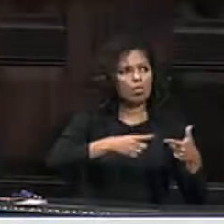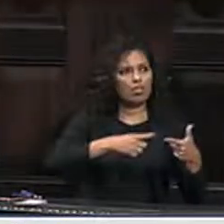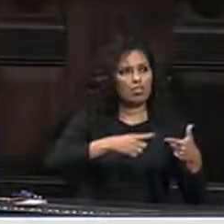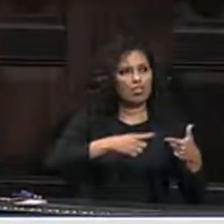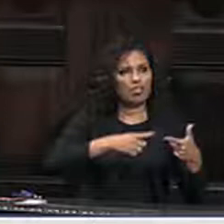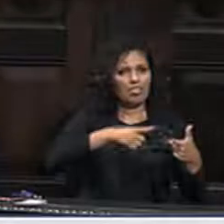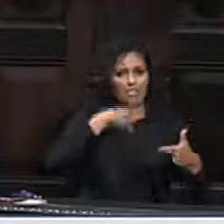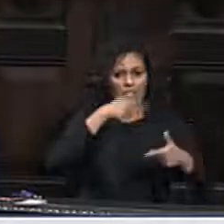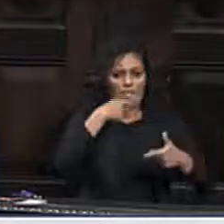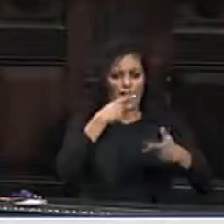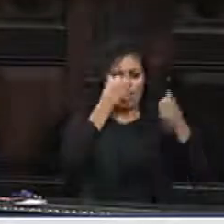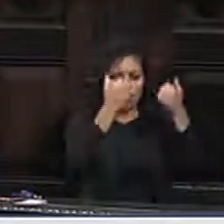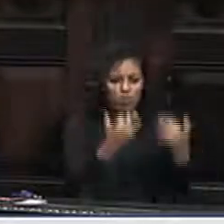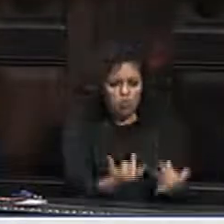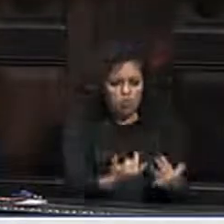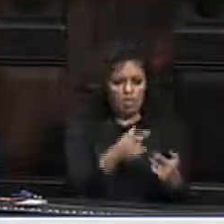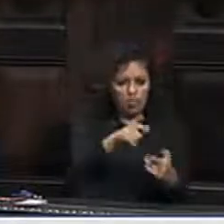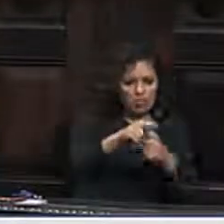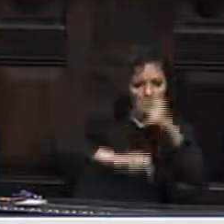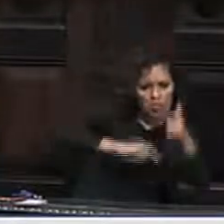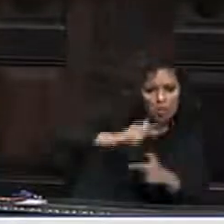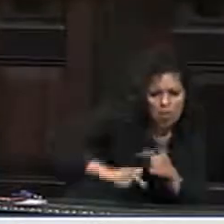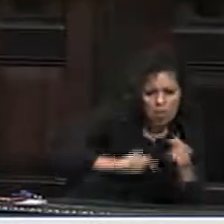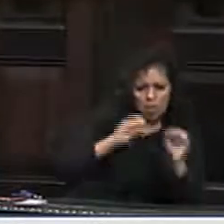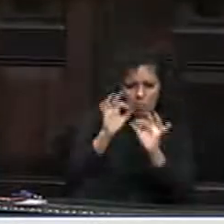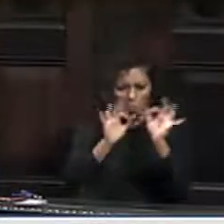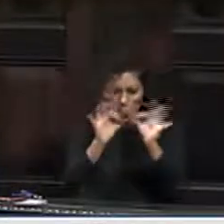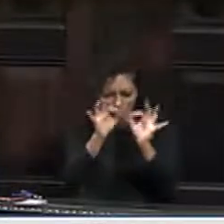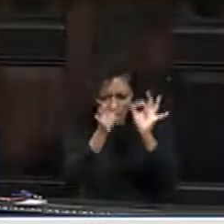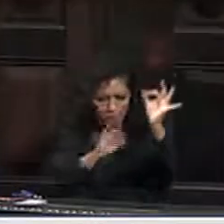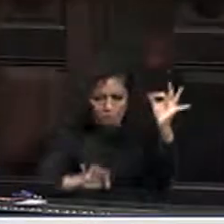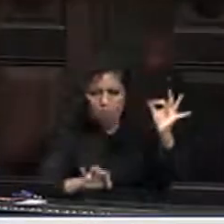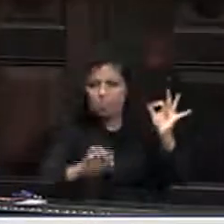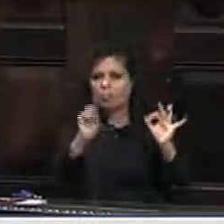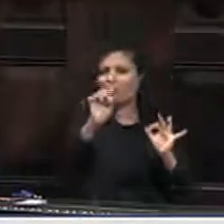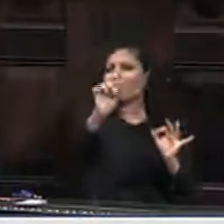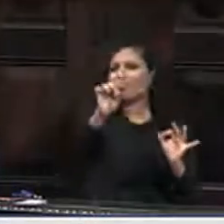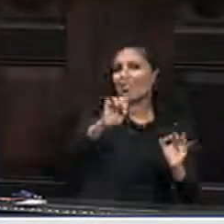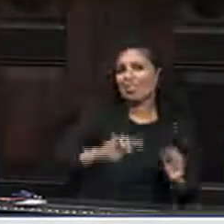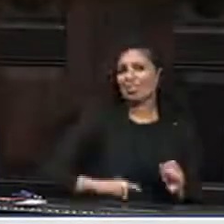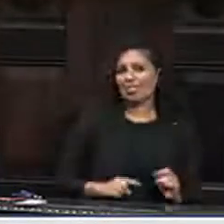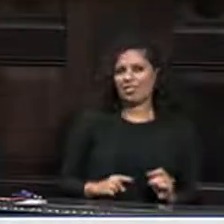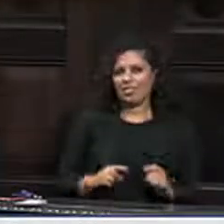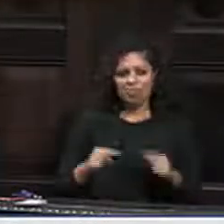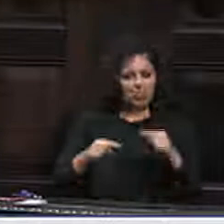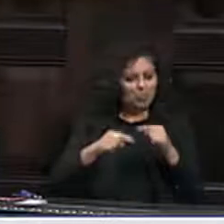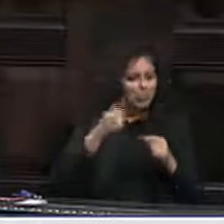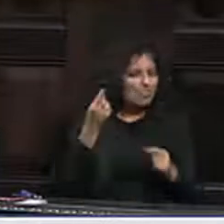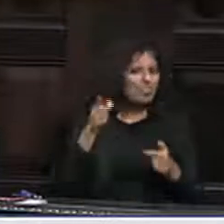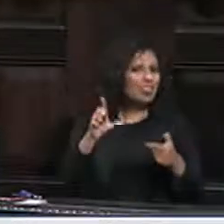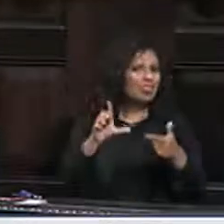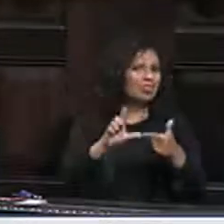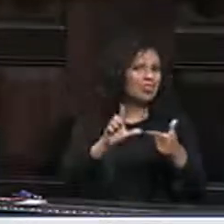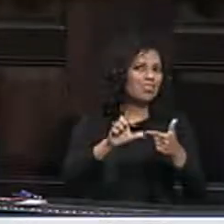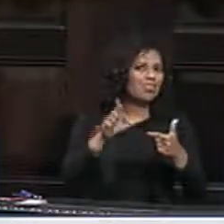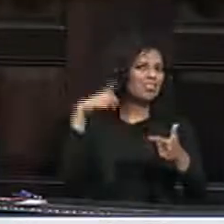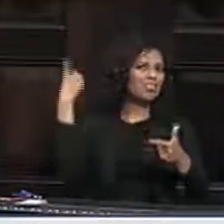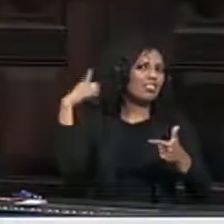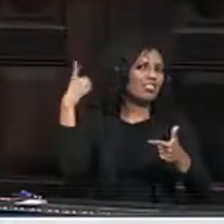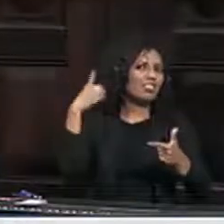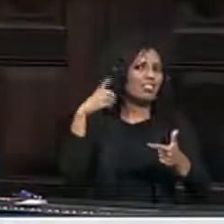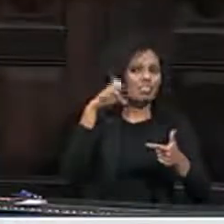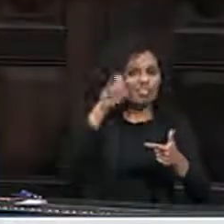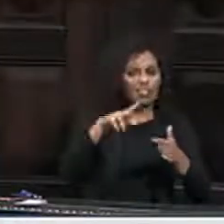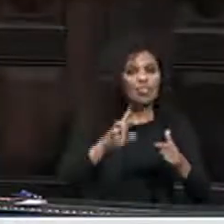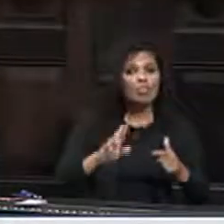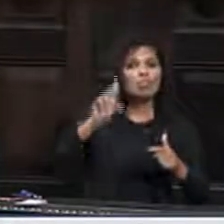vai fazer isso. Isso é ao talante do comando da Polícia